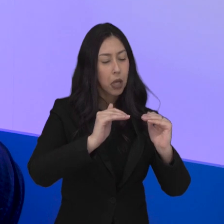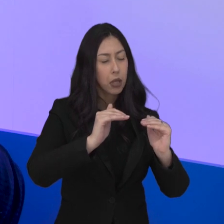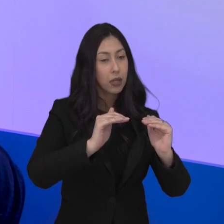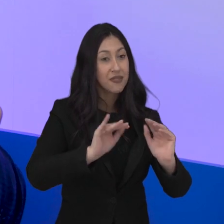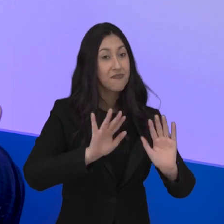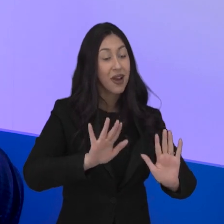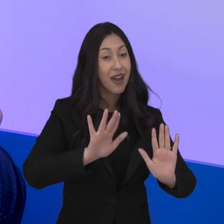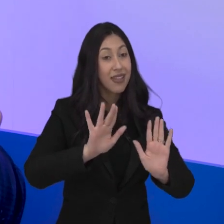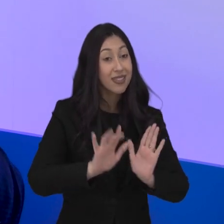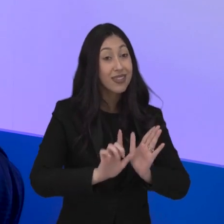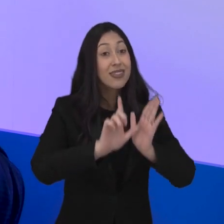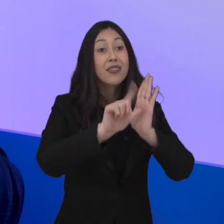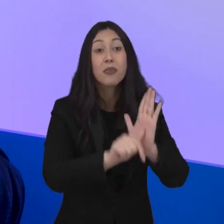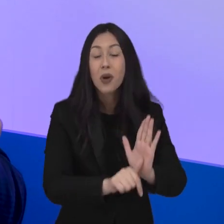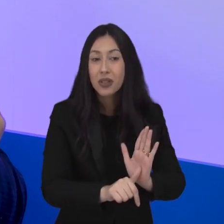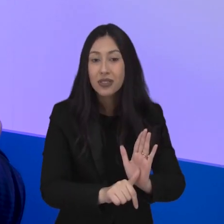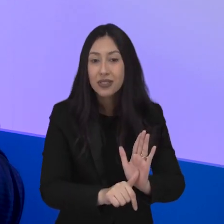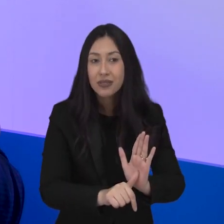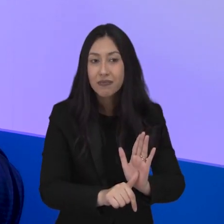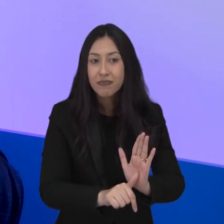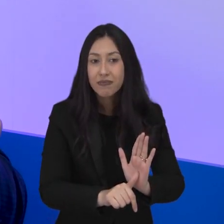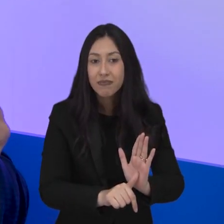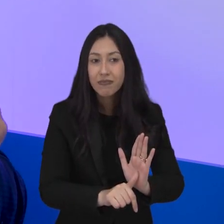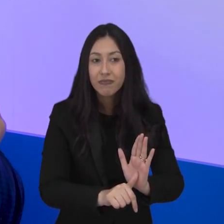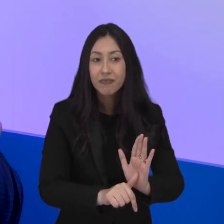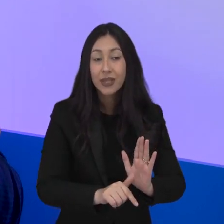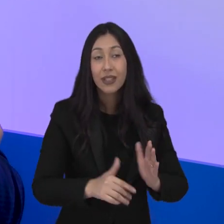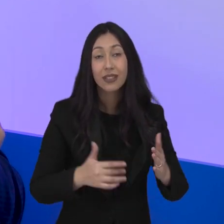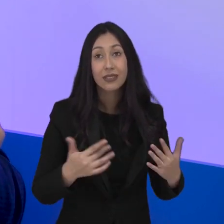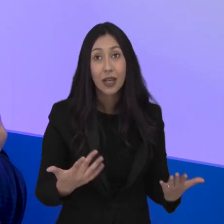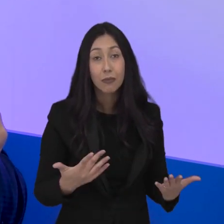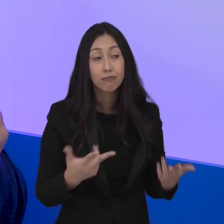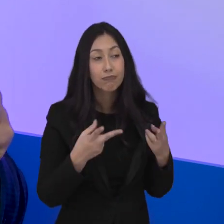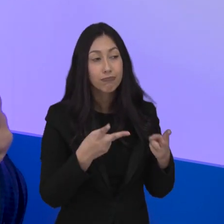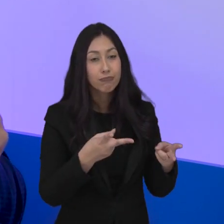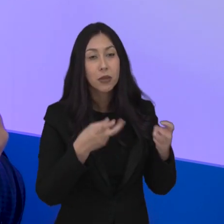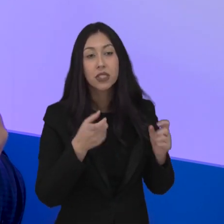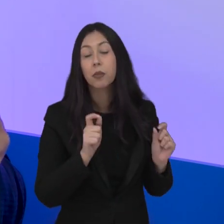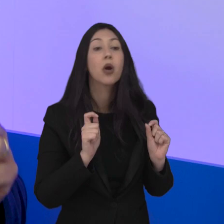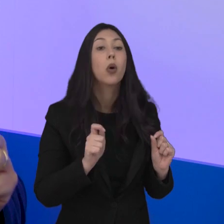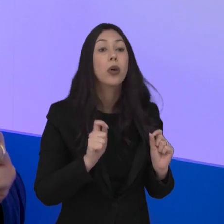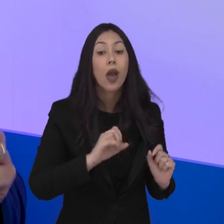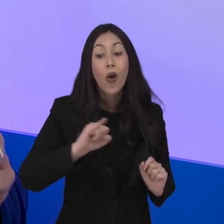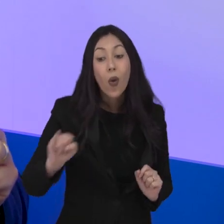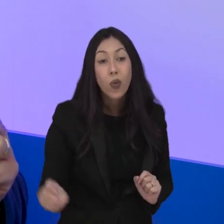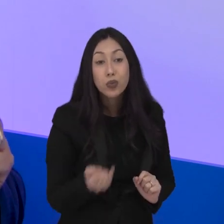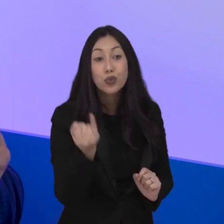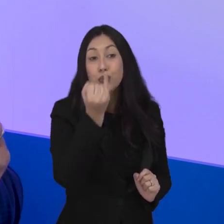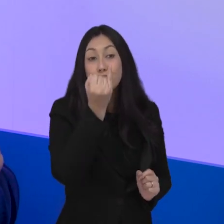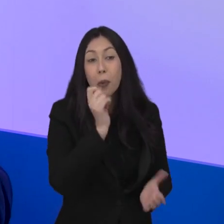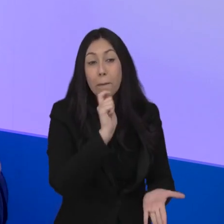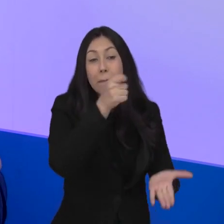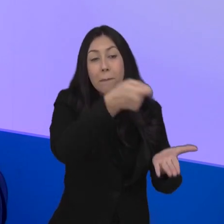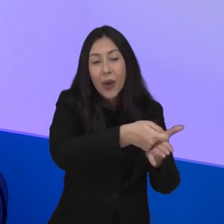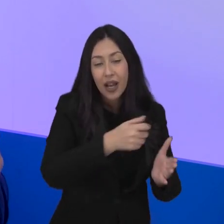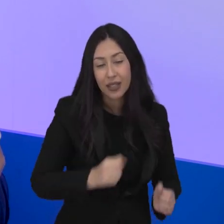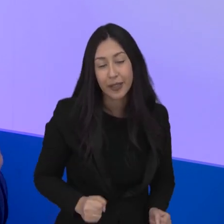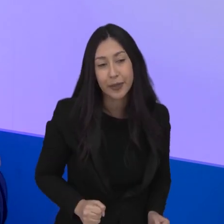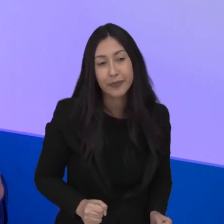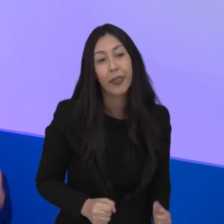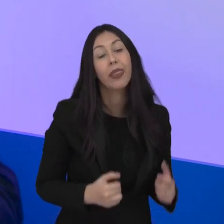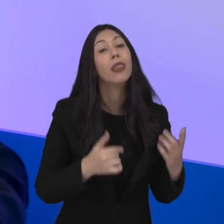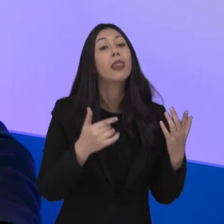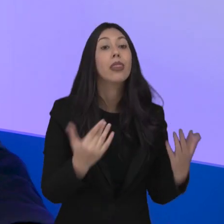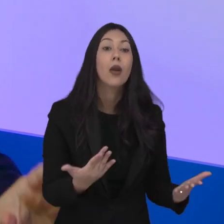Mas quando a gente olha depois desse resultado primário, ele é superavitário, a gente olha o quê? O pagamento dos juros da dívida pública.